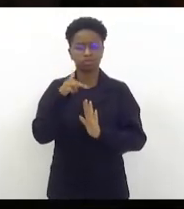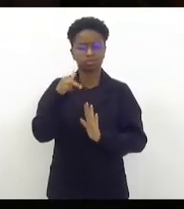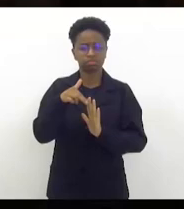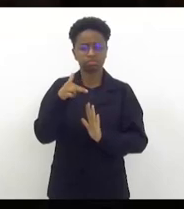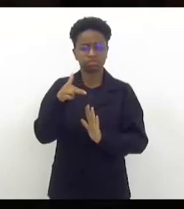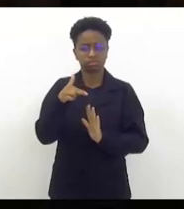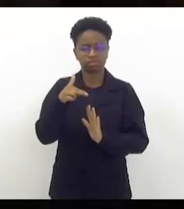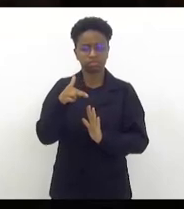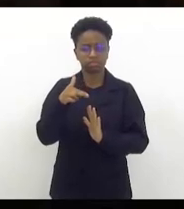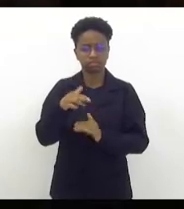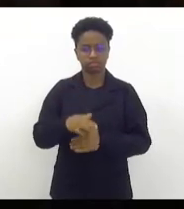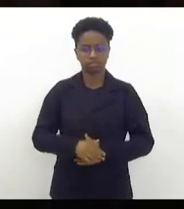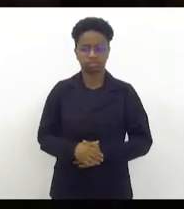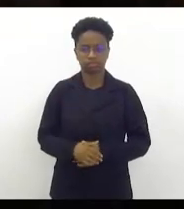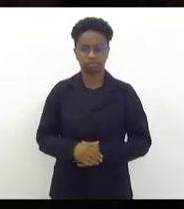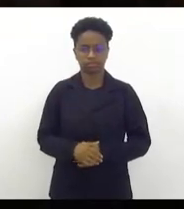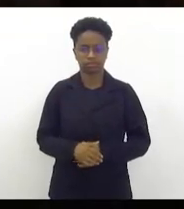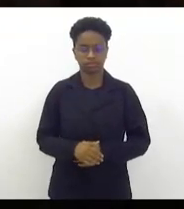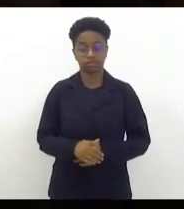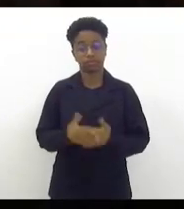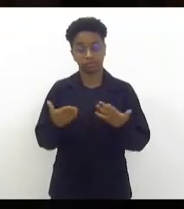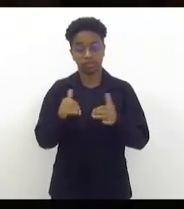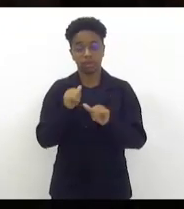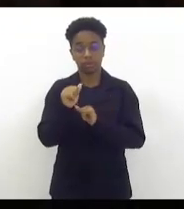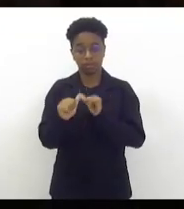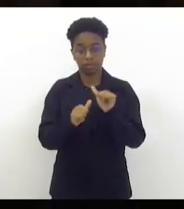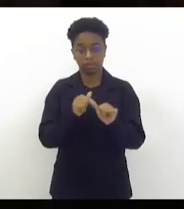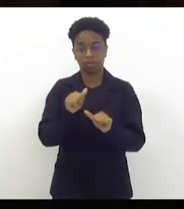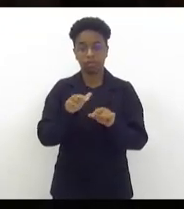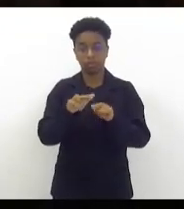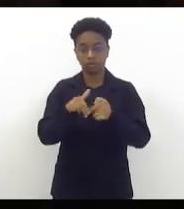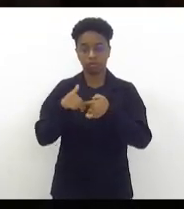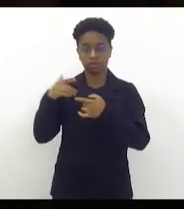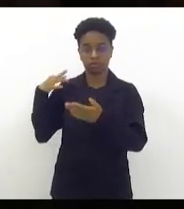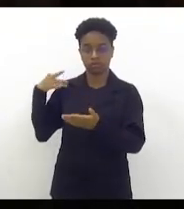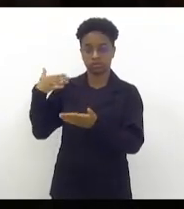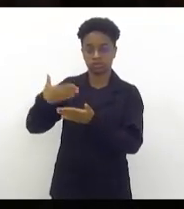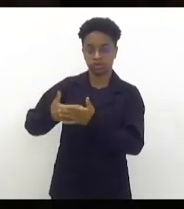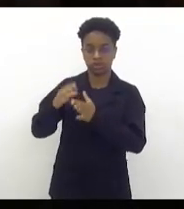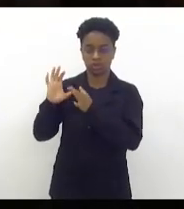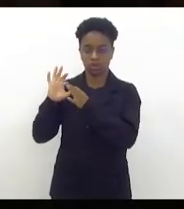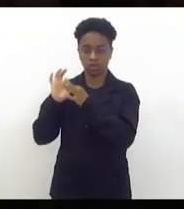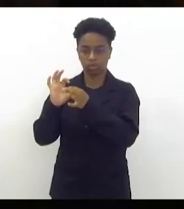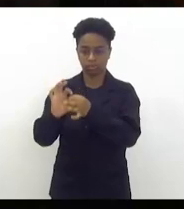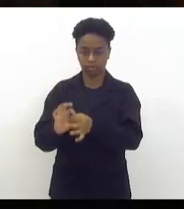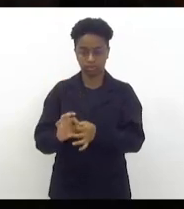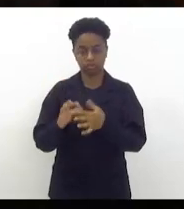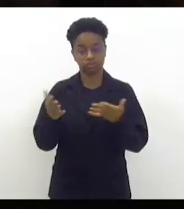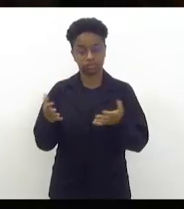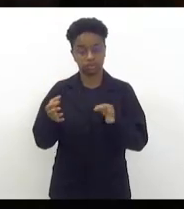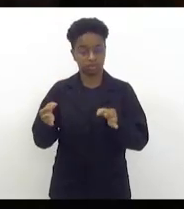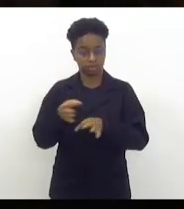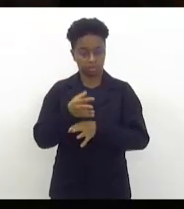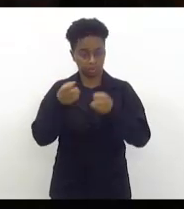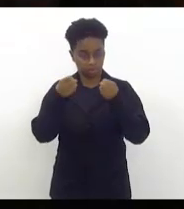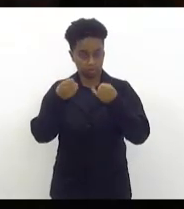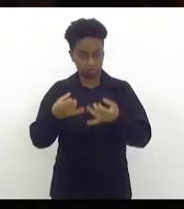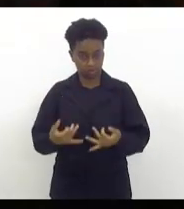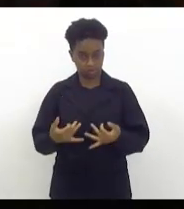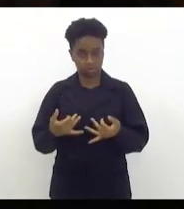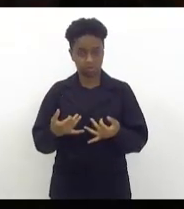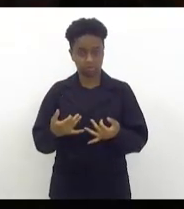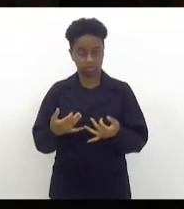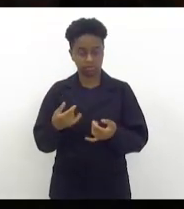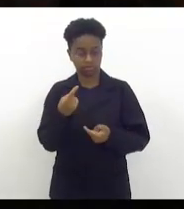resolução? Né? Modifica por causa desse histórico. Né? Dito isso, isso foi